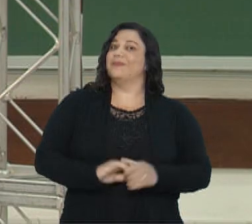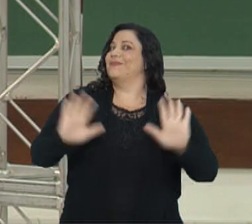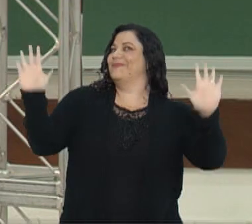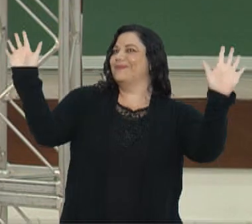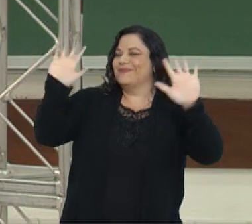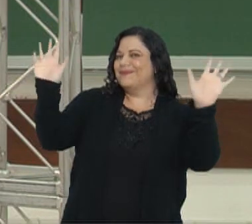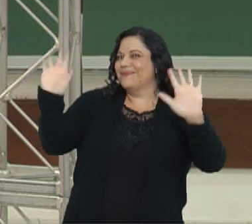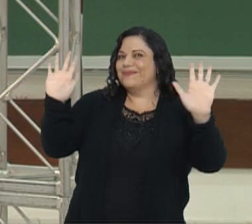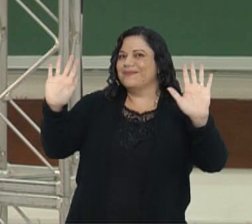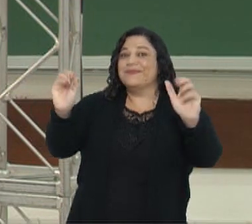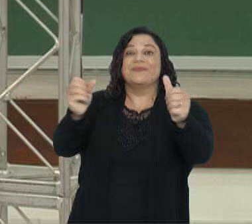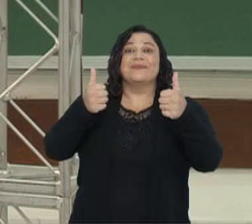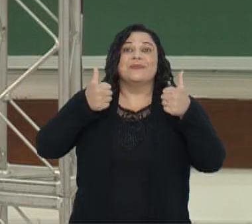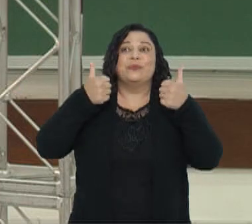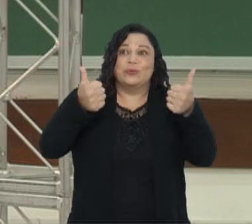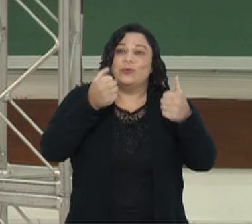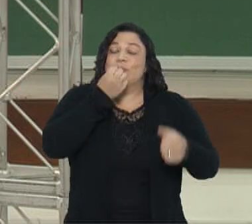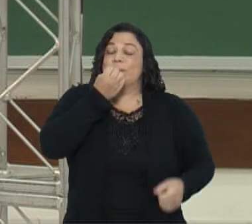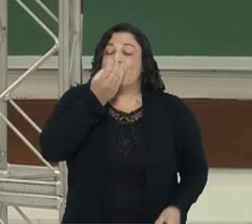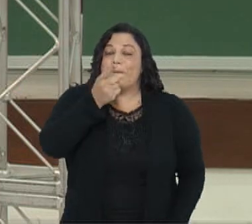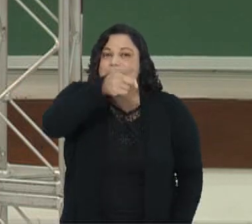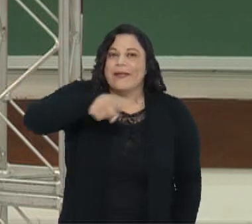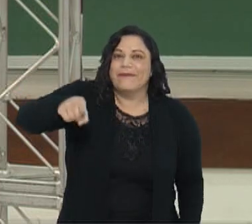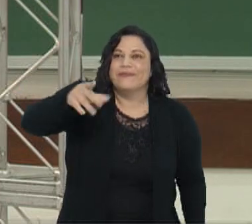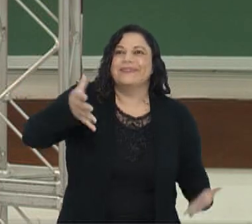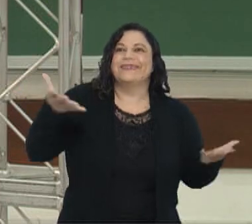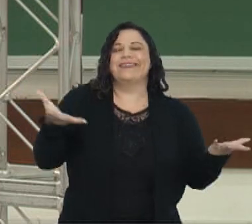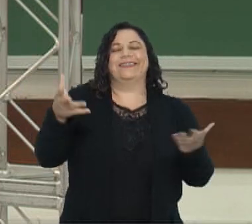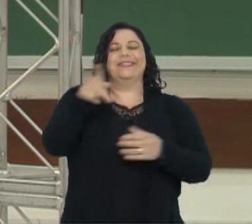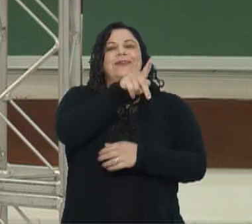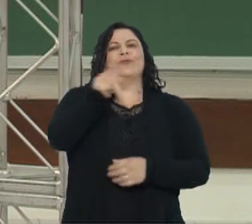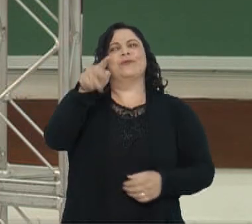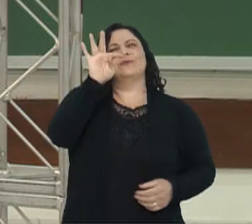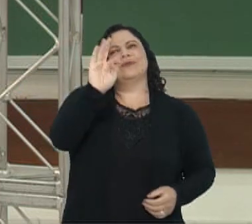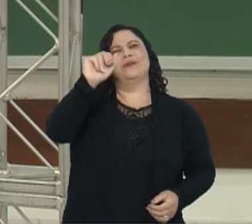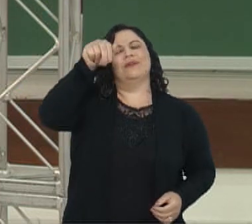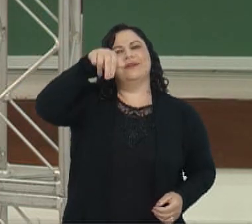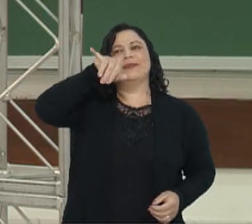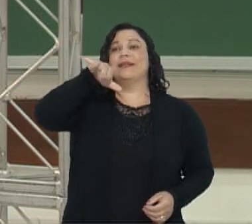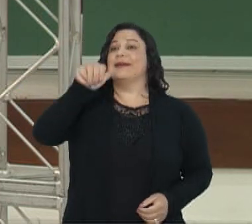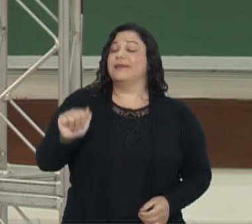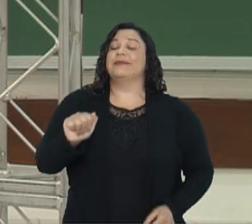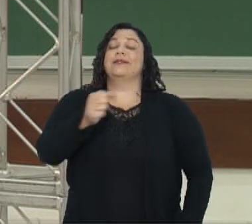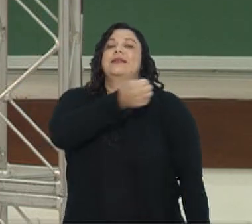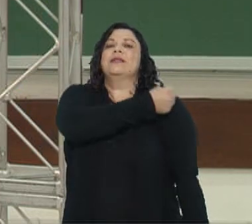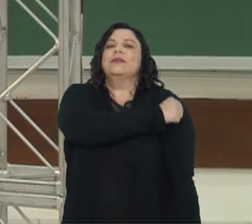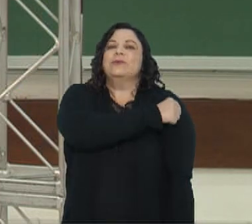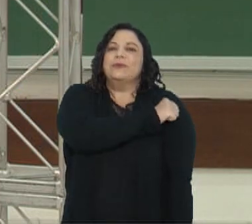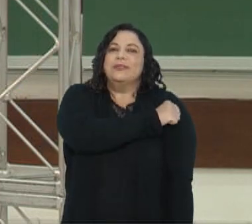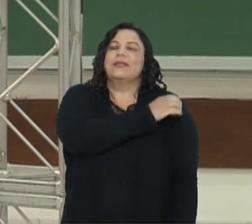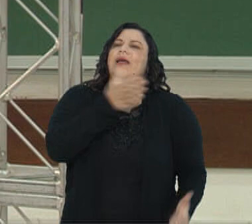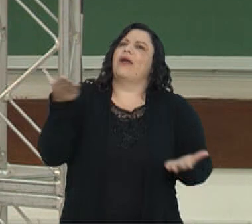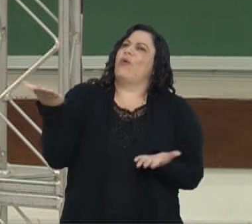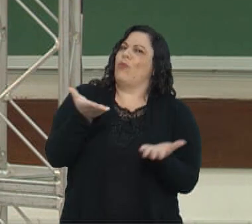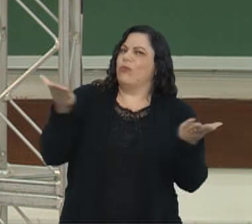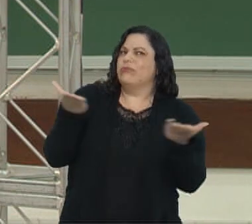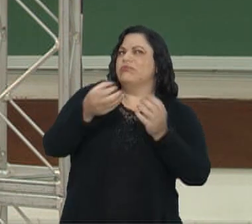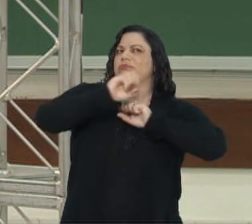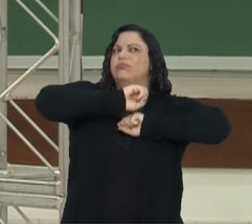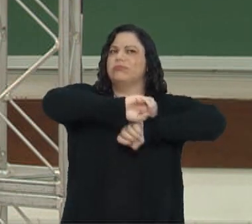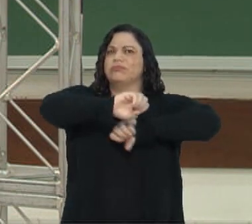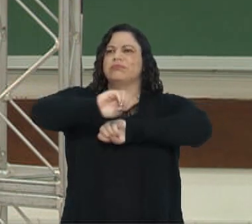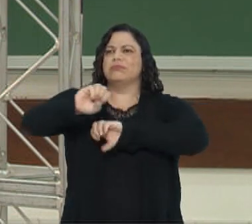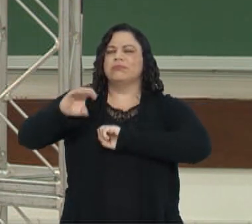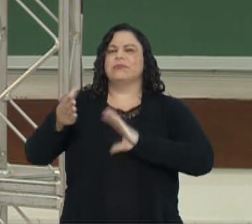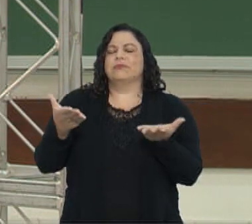Olá, pessoal! Tudo bem com vocês? Eu sou a professora Tânia, professora do 8º ano. Hoje nós vamos trabalhar a